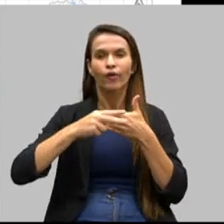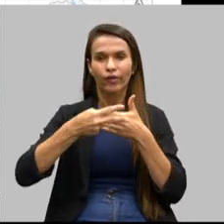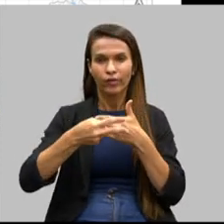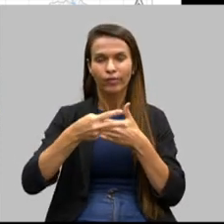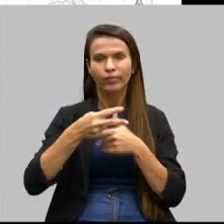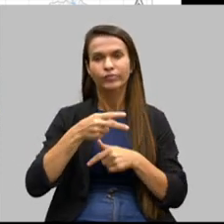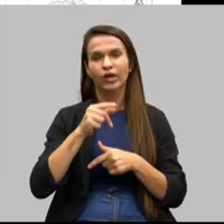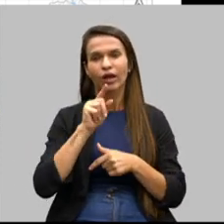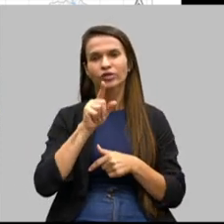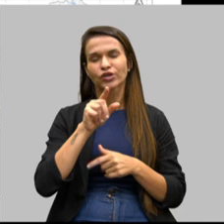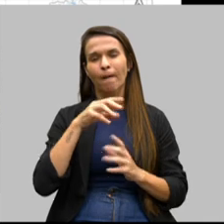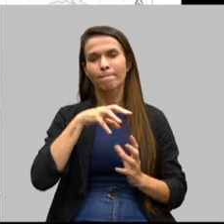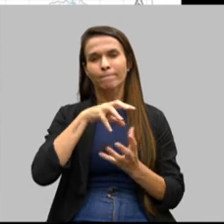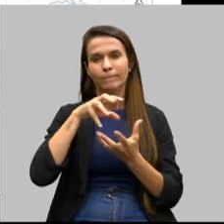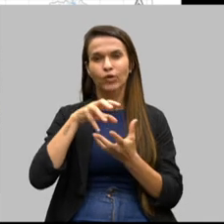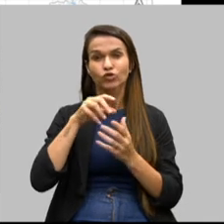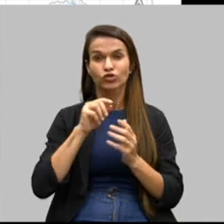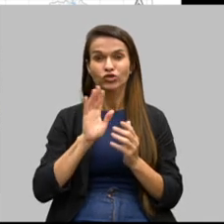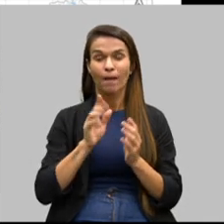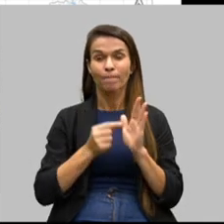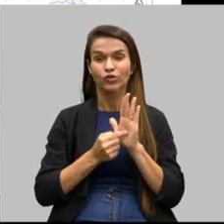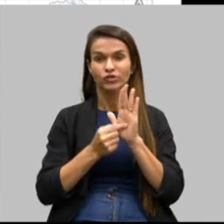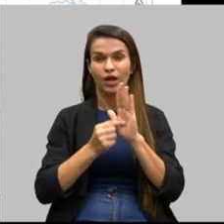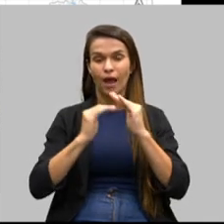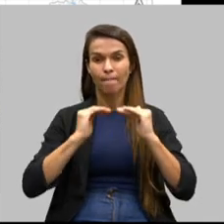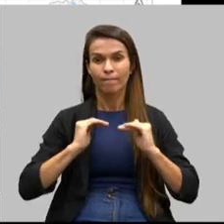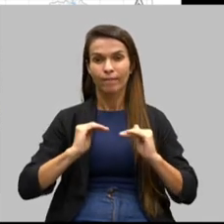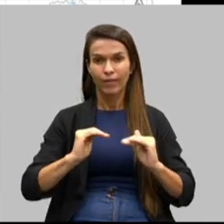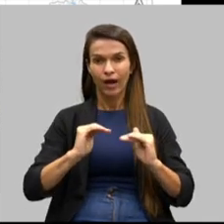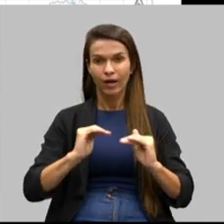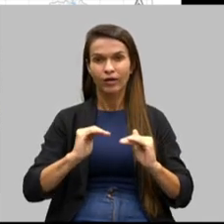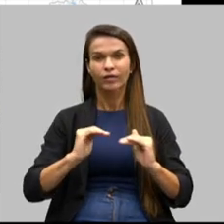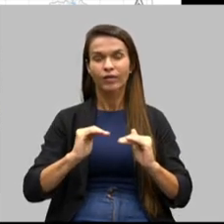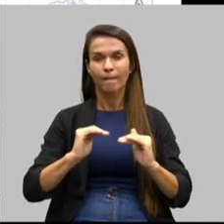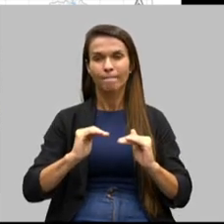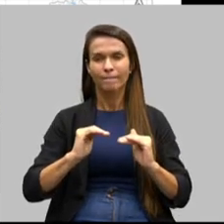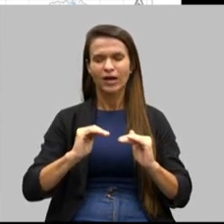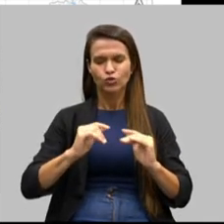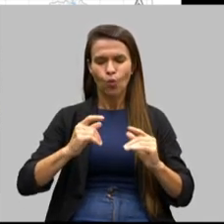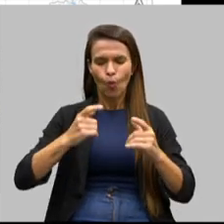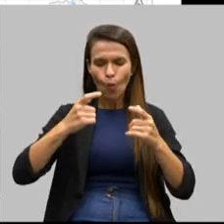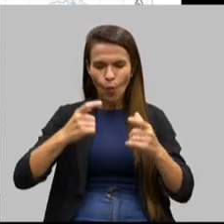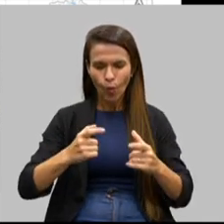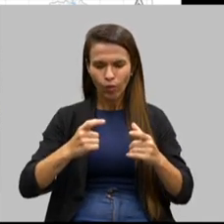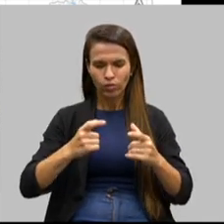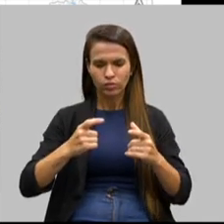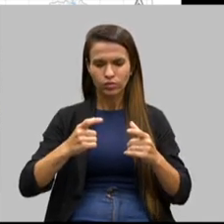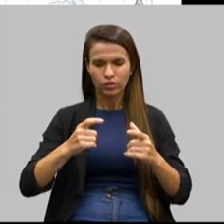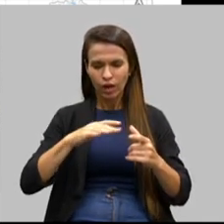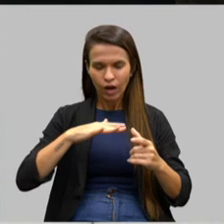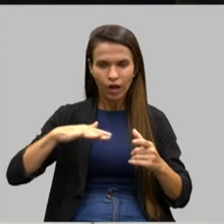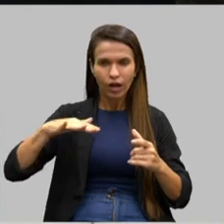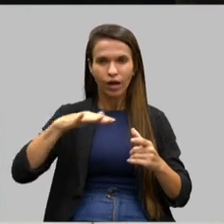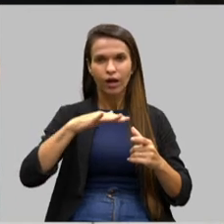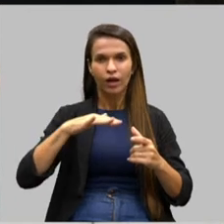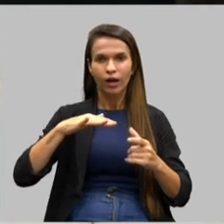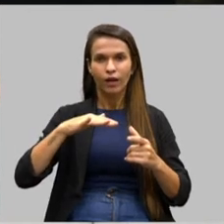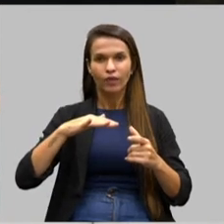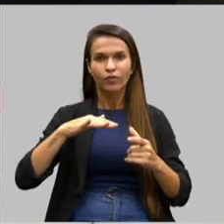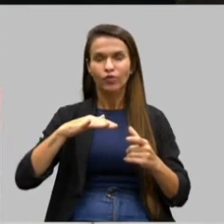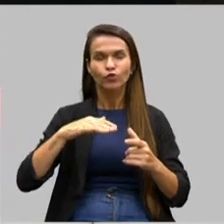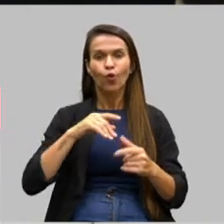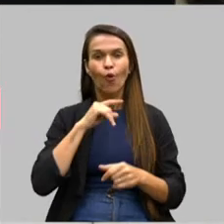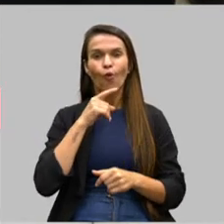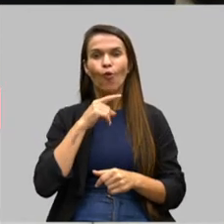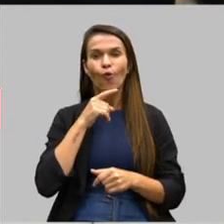que eu mostrei abaixo. Só que, para uma dada bacia, para uma região localizada, eu não consigo usar